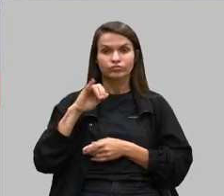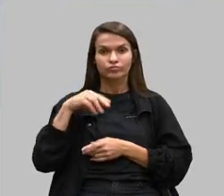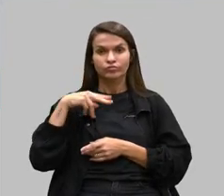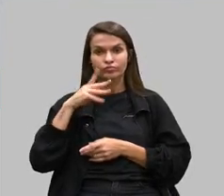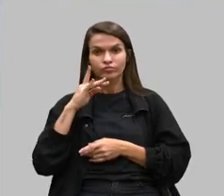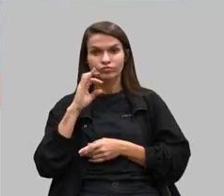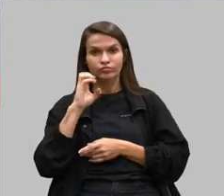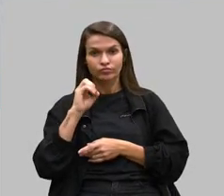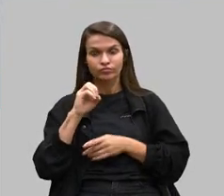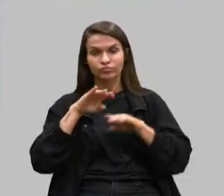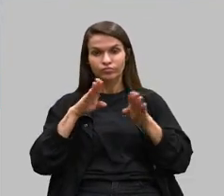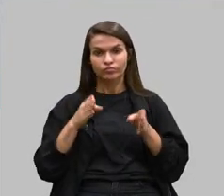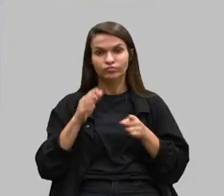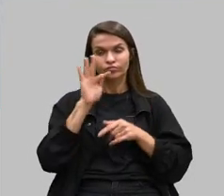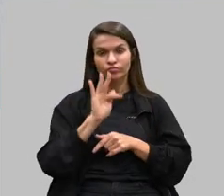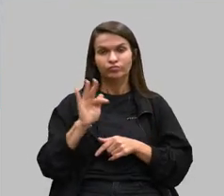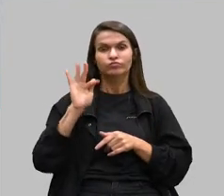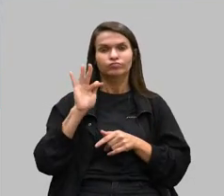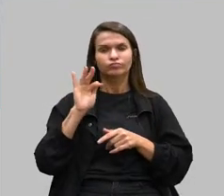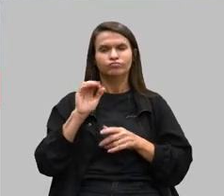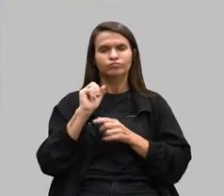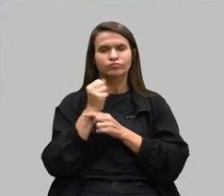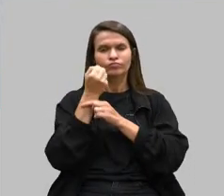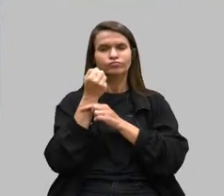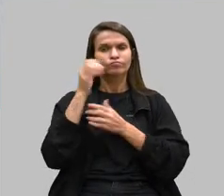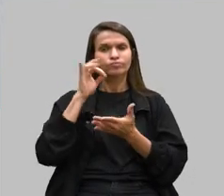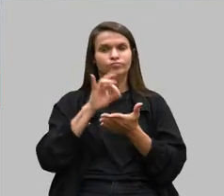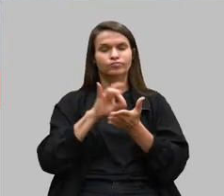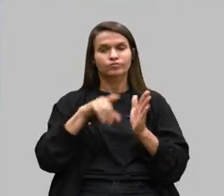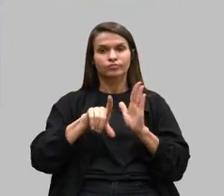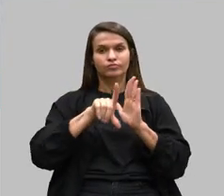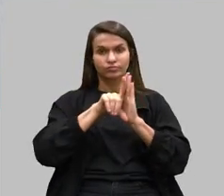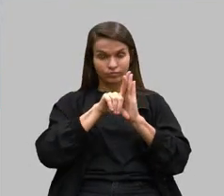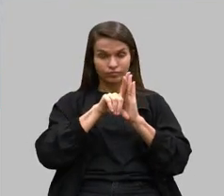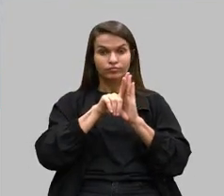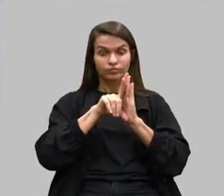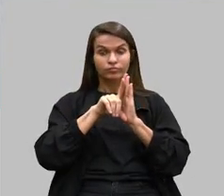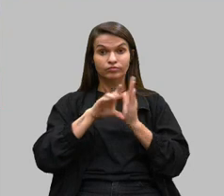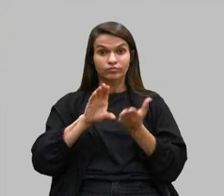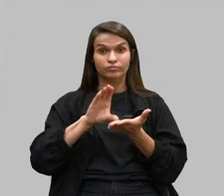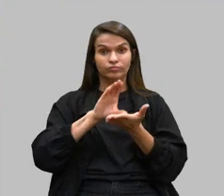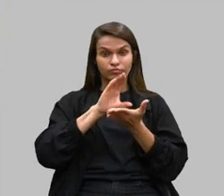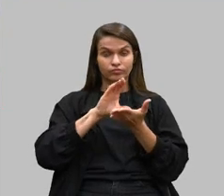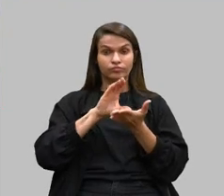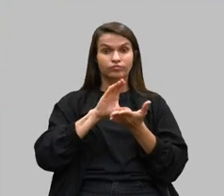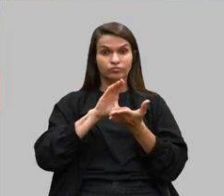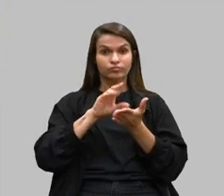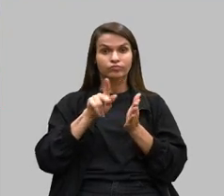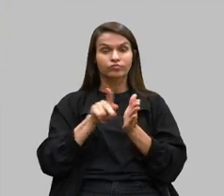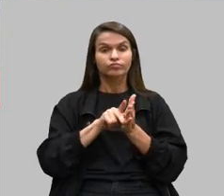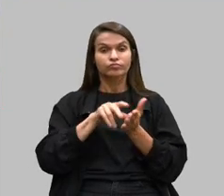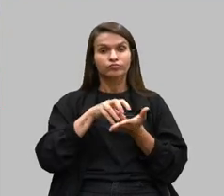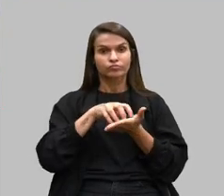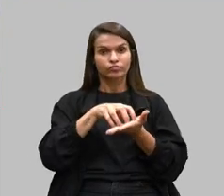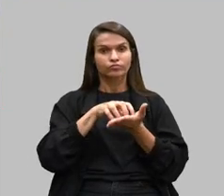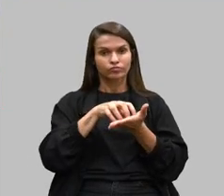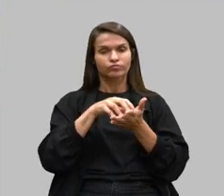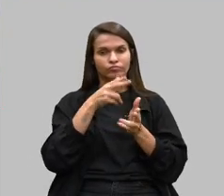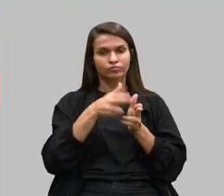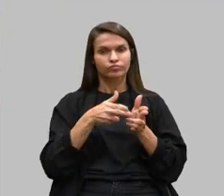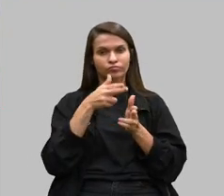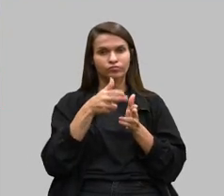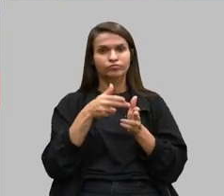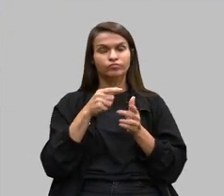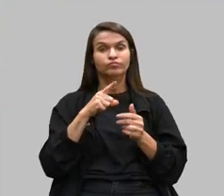assegurar o cumprimento da lei né e o que que é o cumprimento da lei é que os recursos de ferrovia né sejam colocados em uma conta